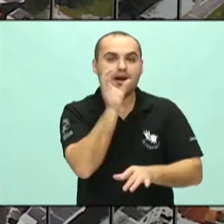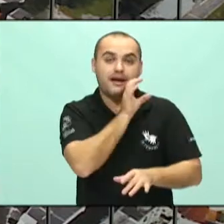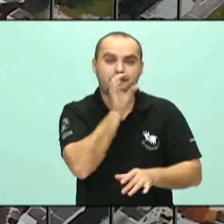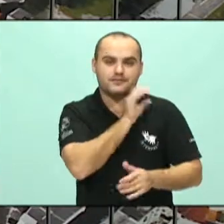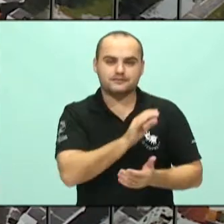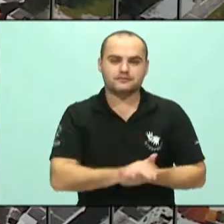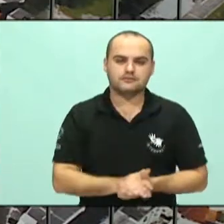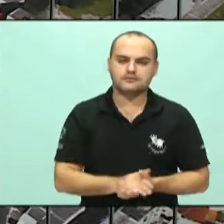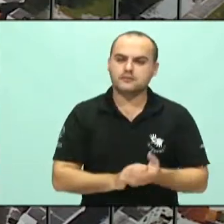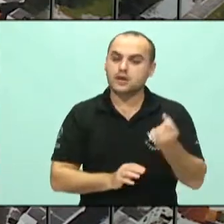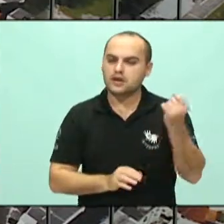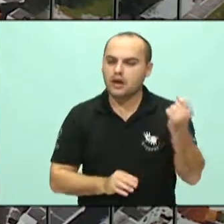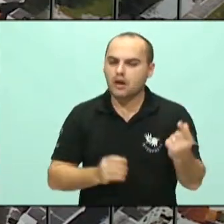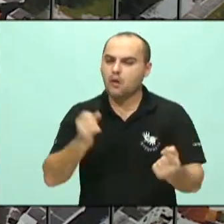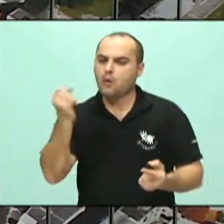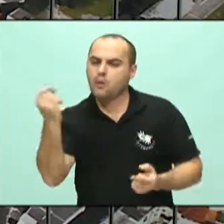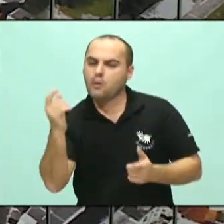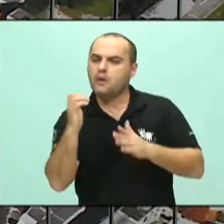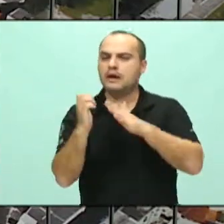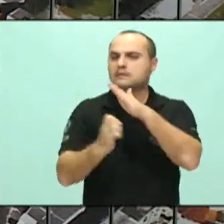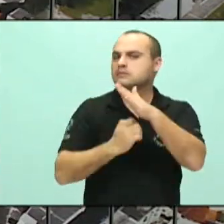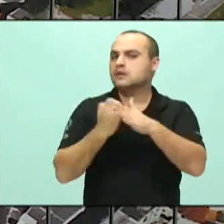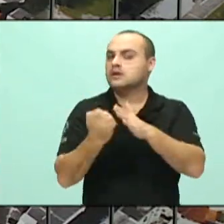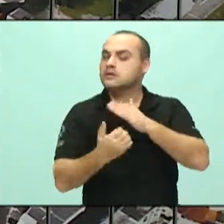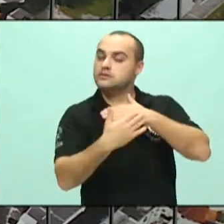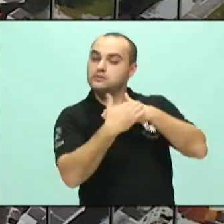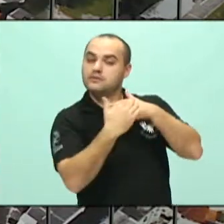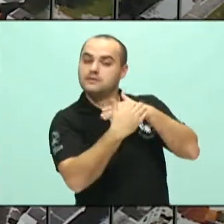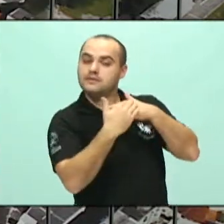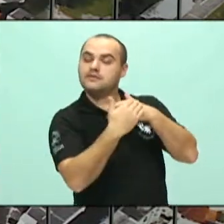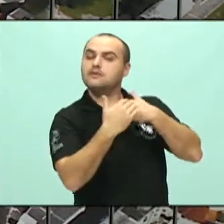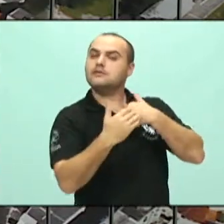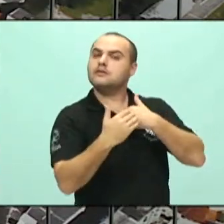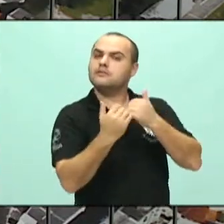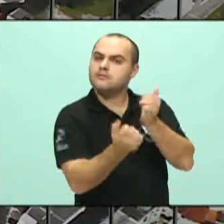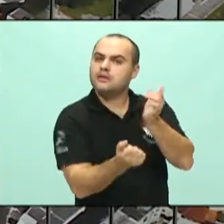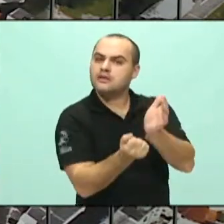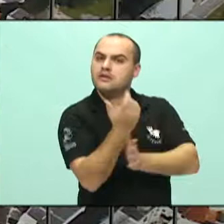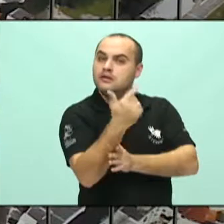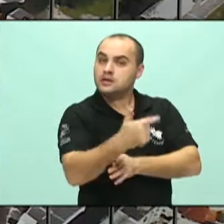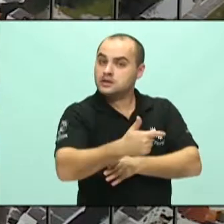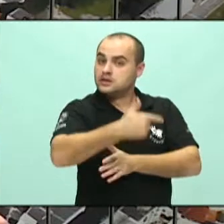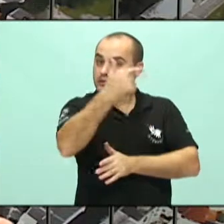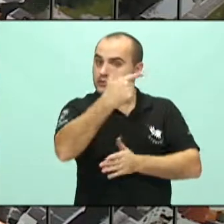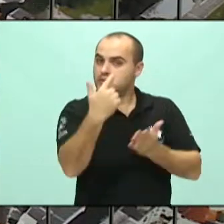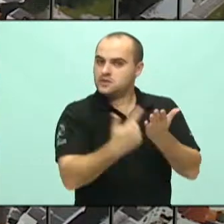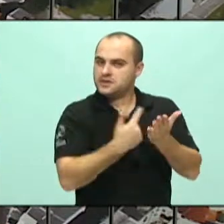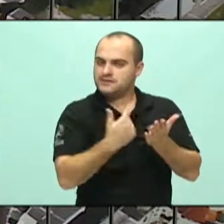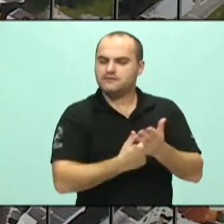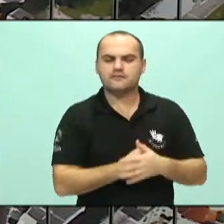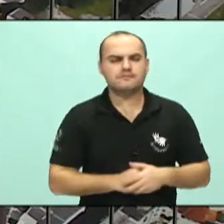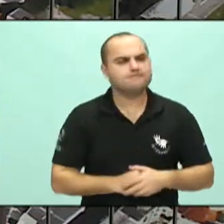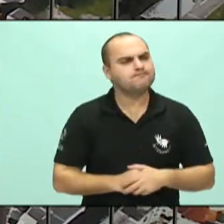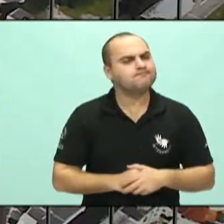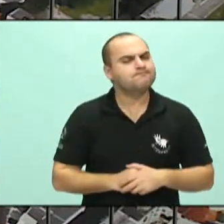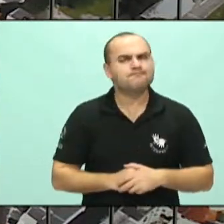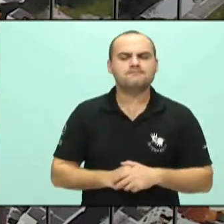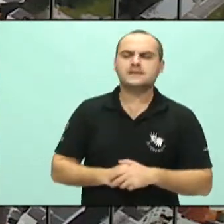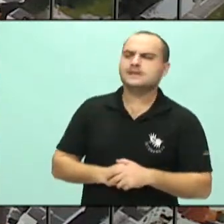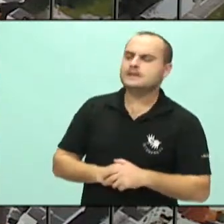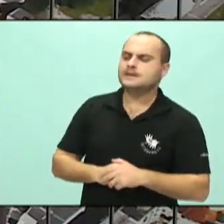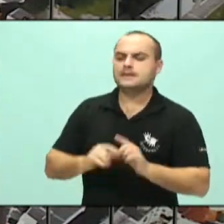algumas editoras, alguns editores me procuraram para fazermos uma segunda edição. Mas eu entendia que